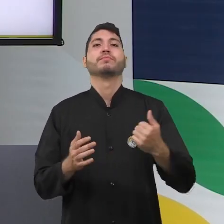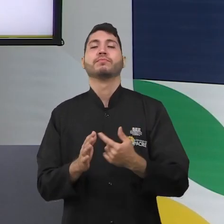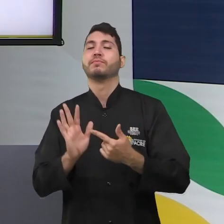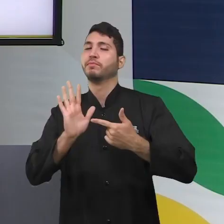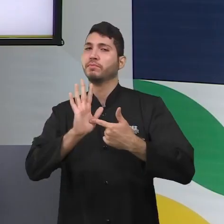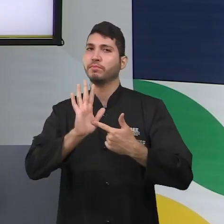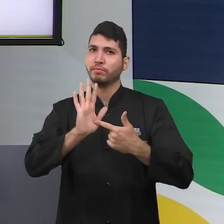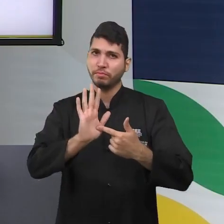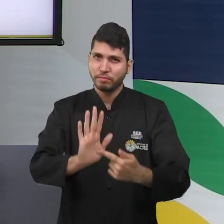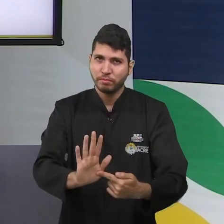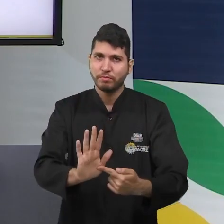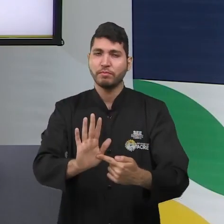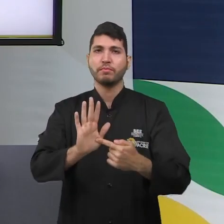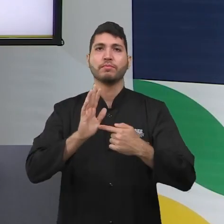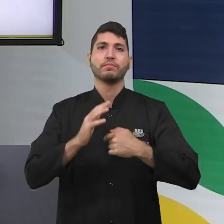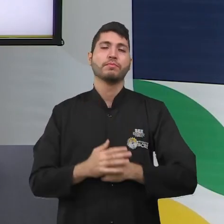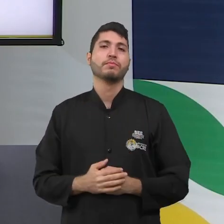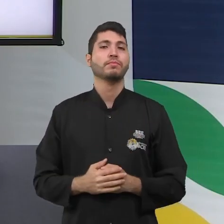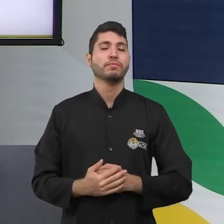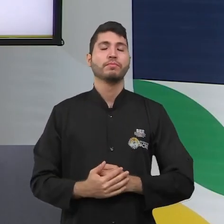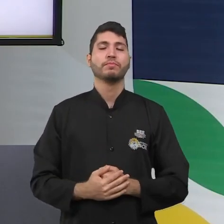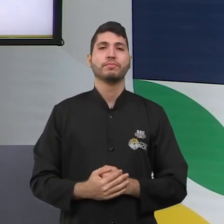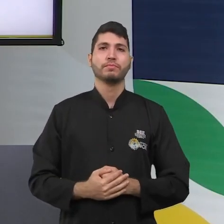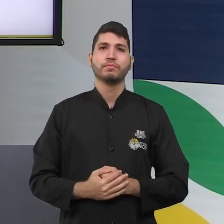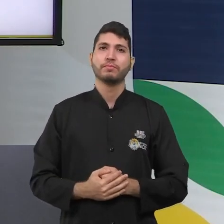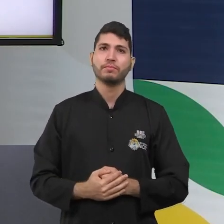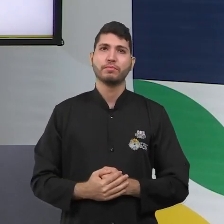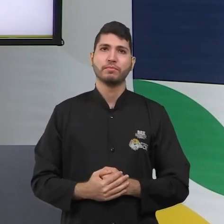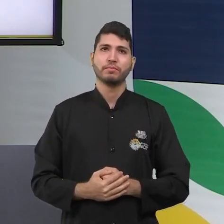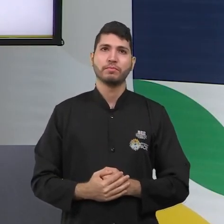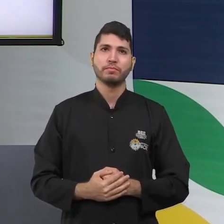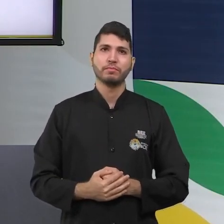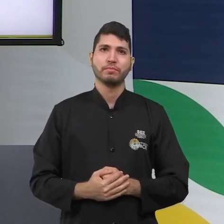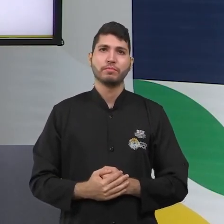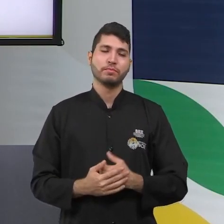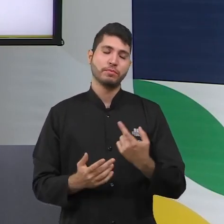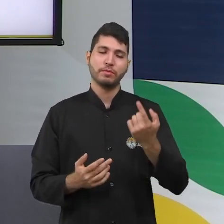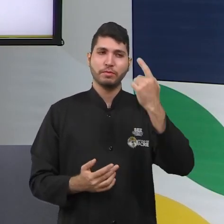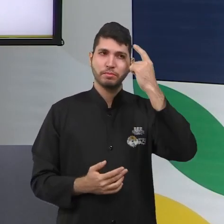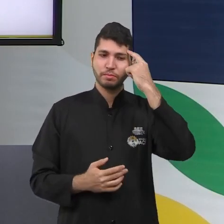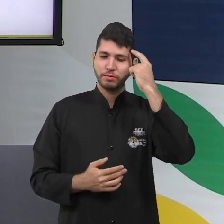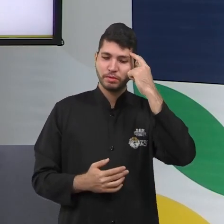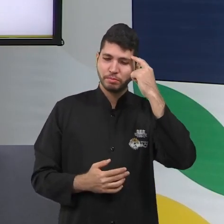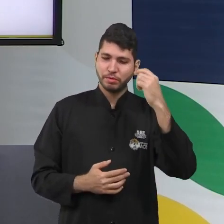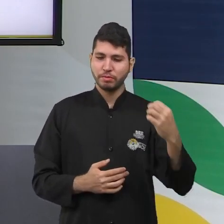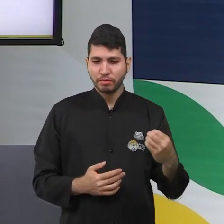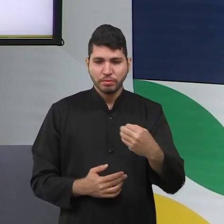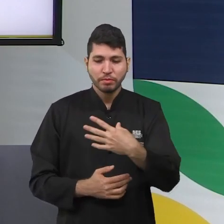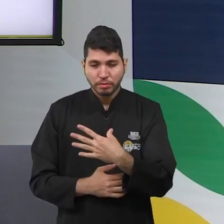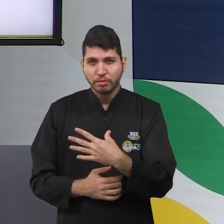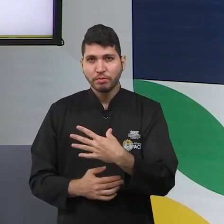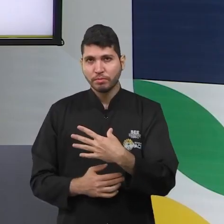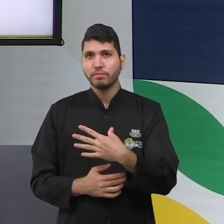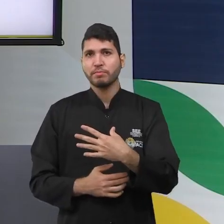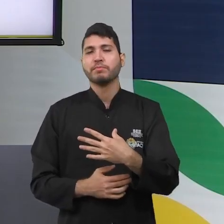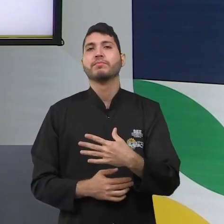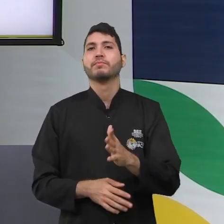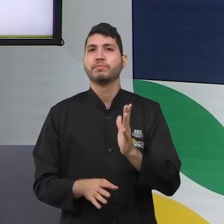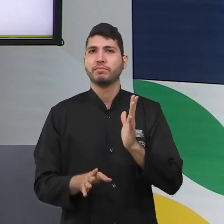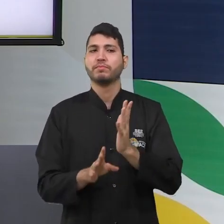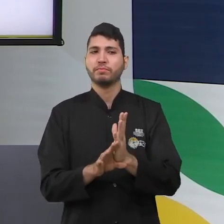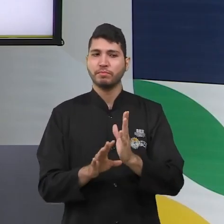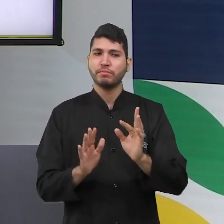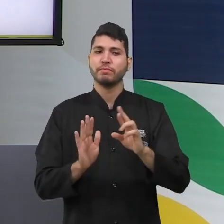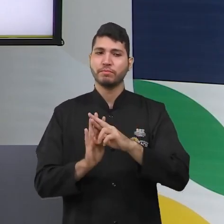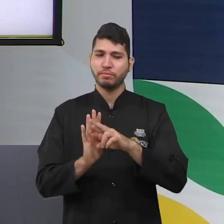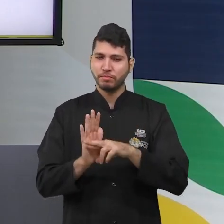e isso vai criar um novo olhar, um novo horizonte do que pode ser desenvolvido e aprimorado. E tipo, opa,